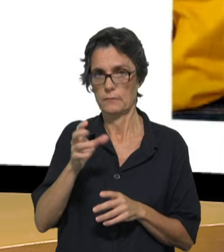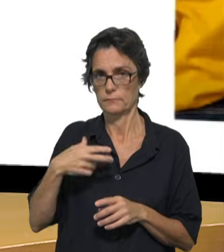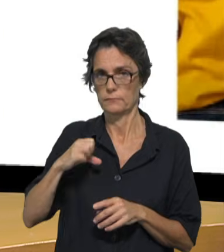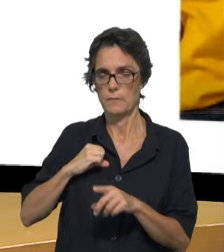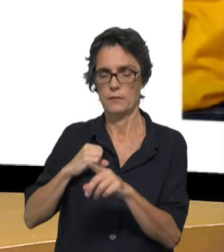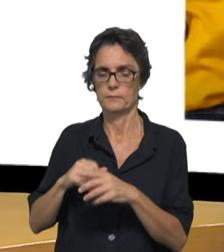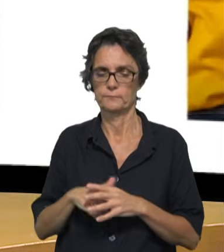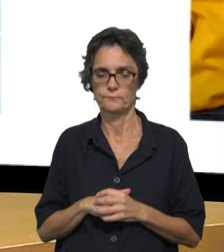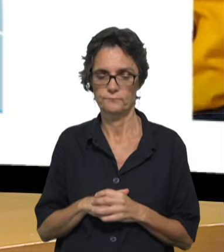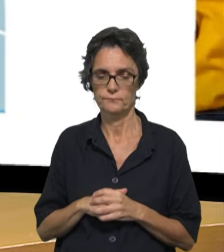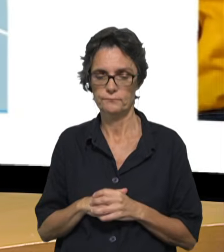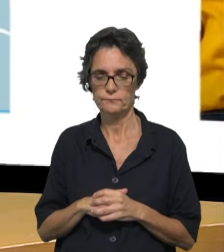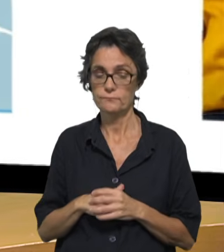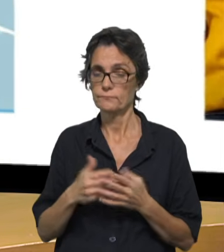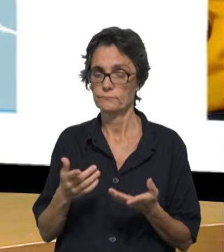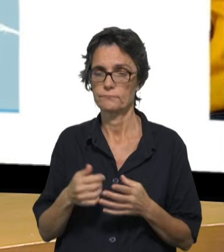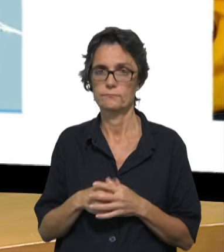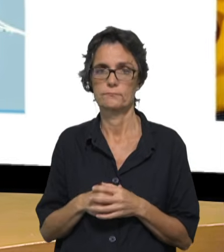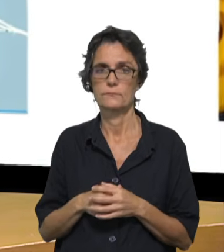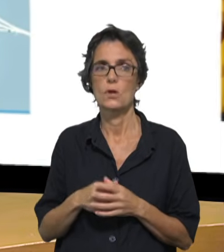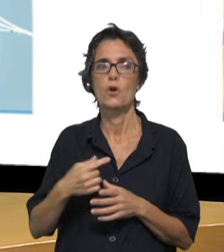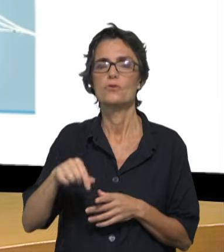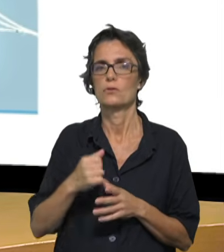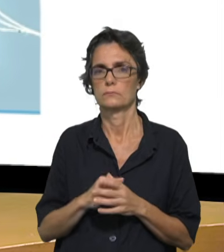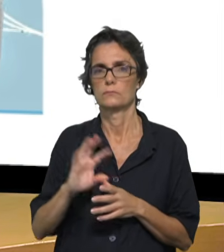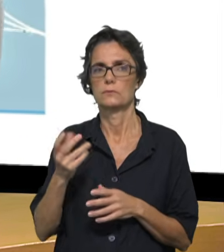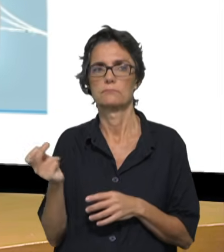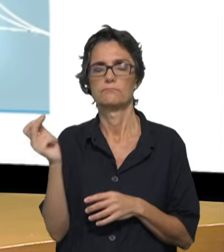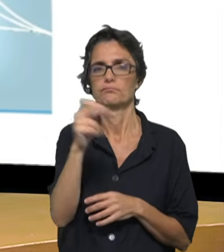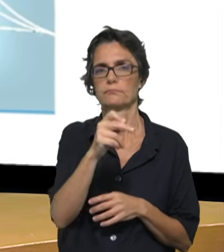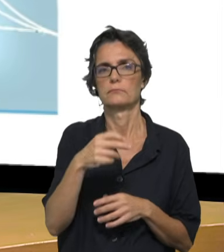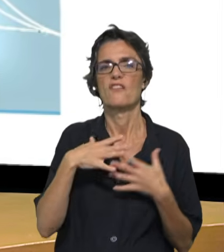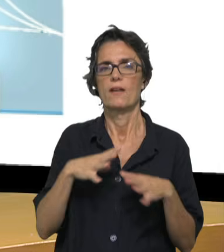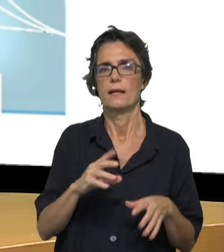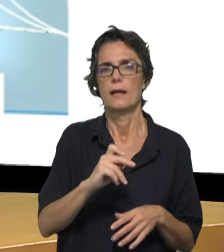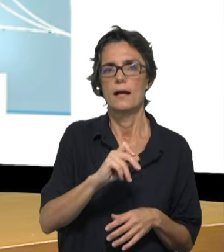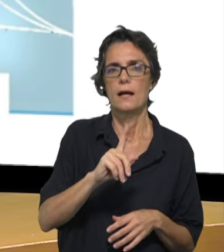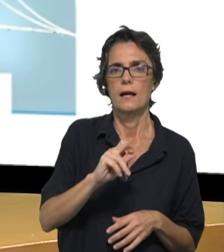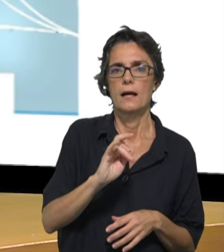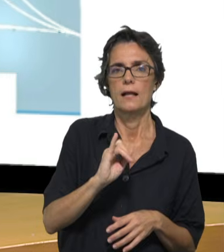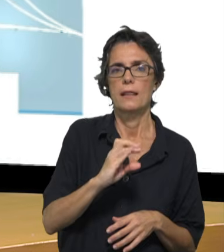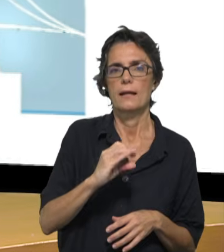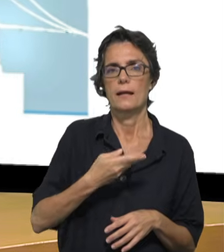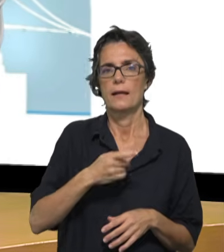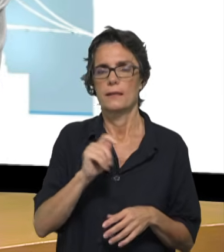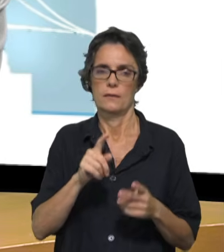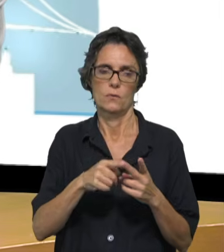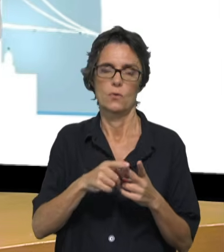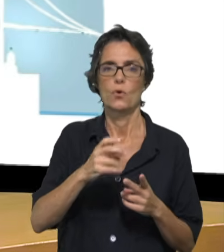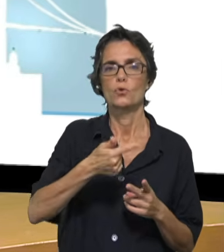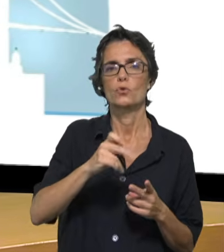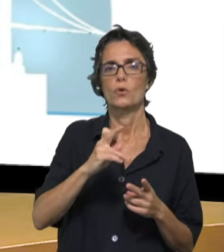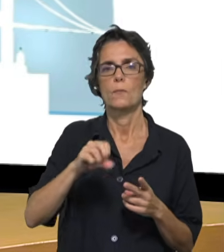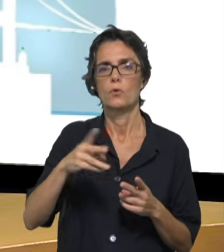é diferente nós passarmos férias em Alicante, ou em Torremolinos, ou Lloret